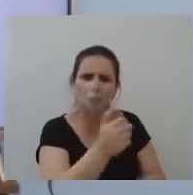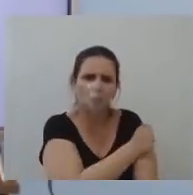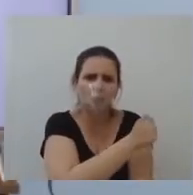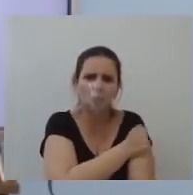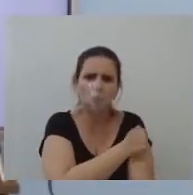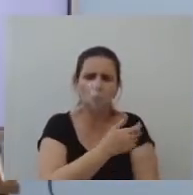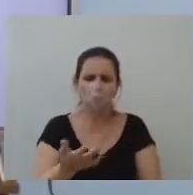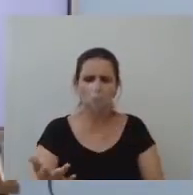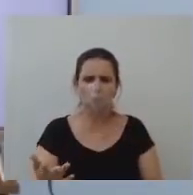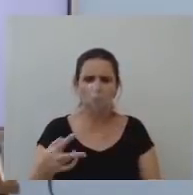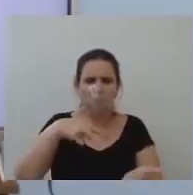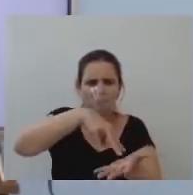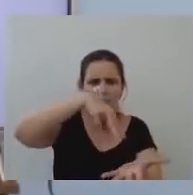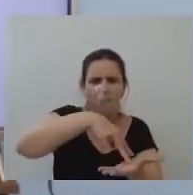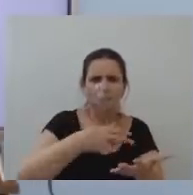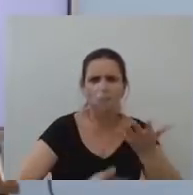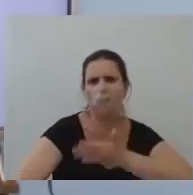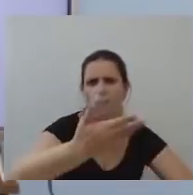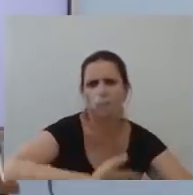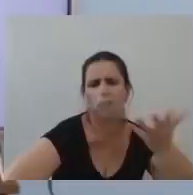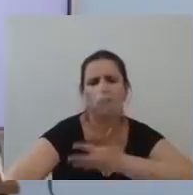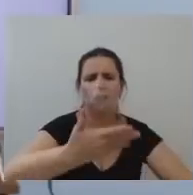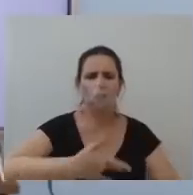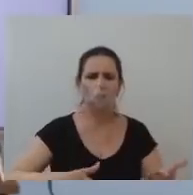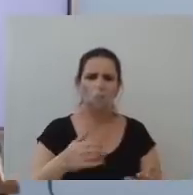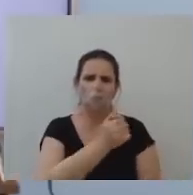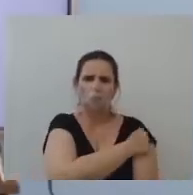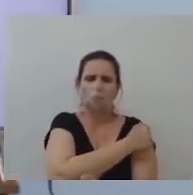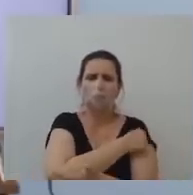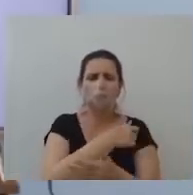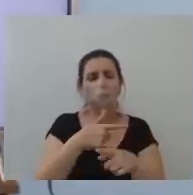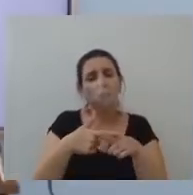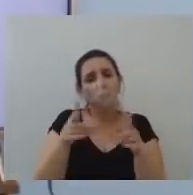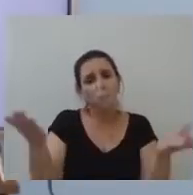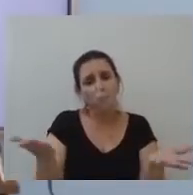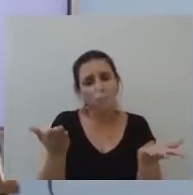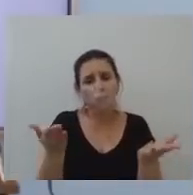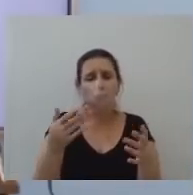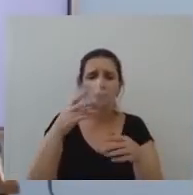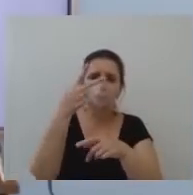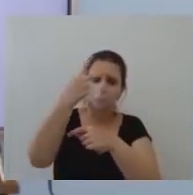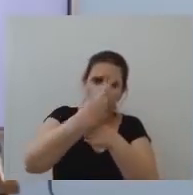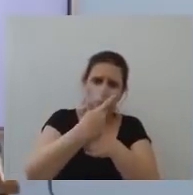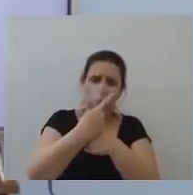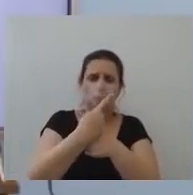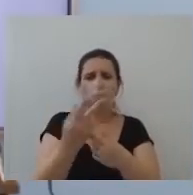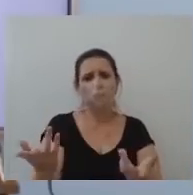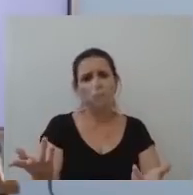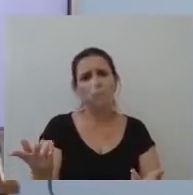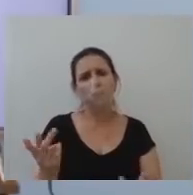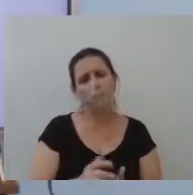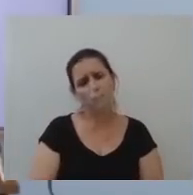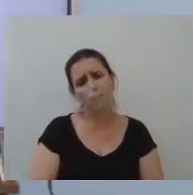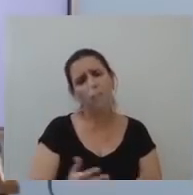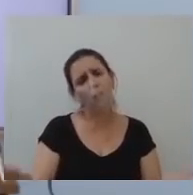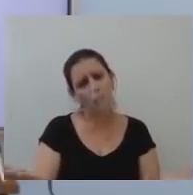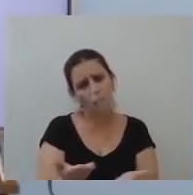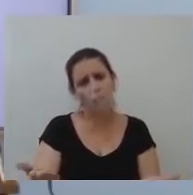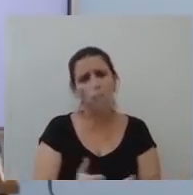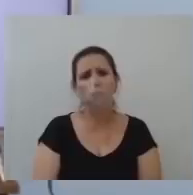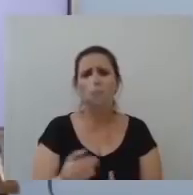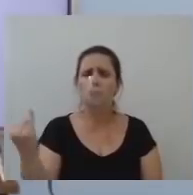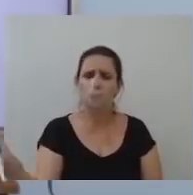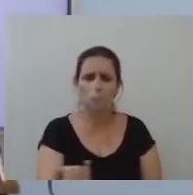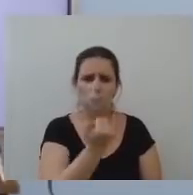meu aluno, eu estou interagindo diretamente com ele, mas na câmera, realmente, esse momento